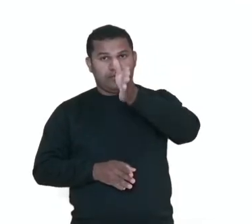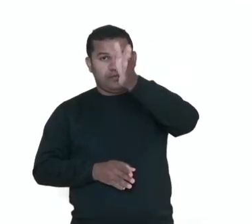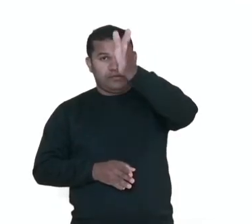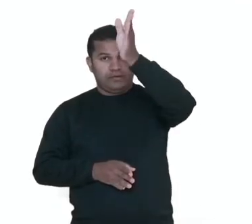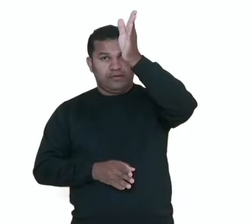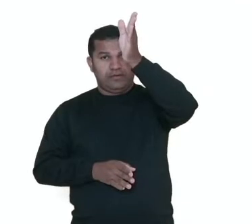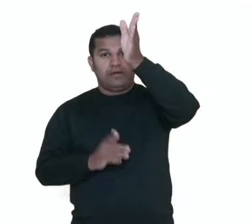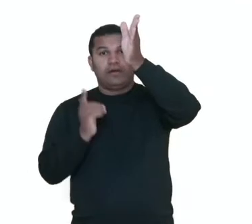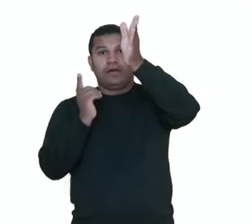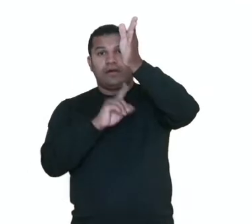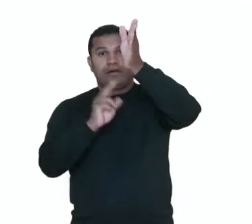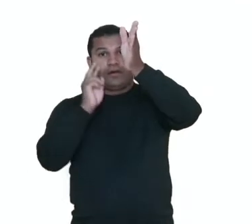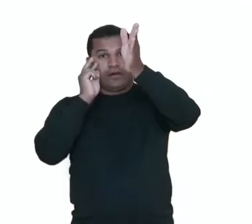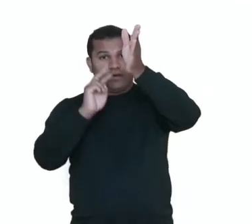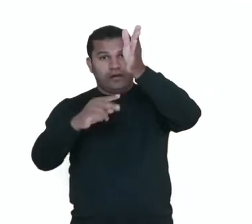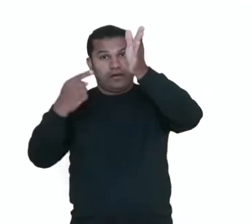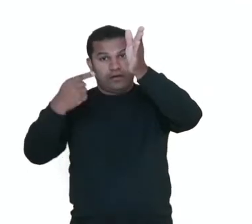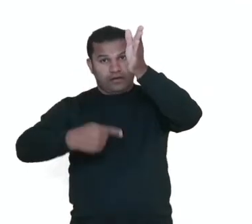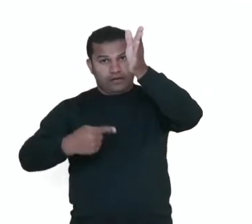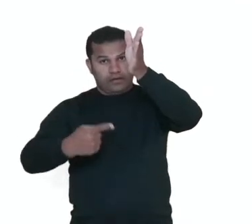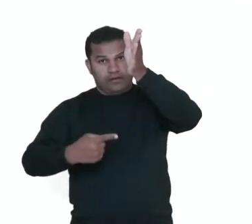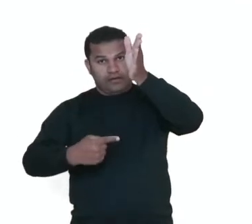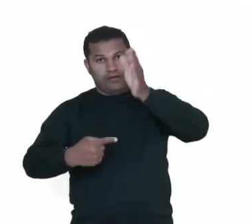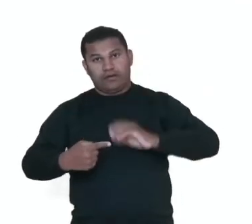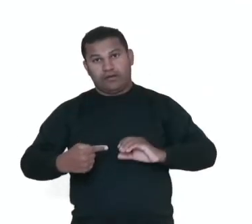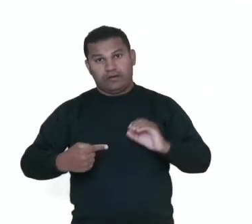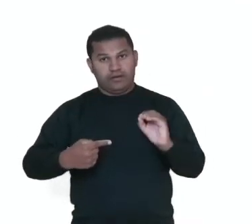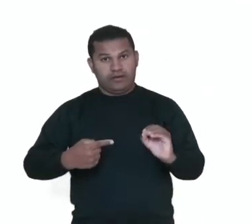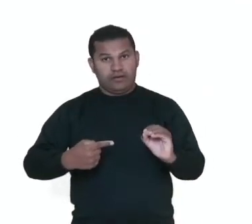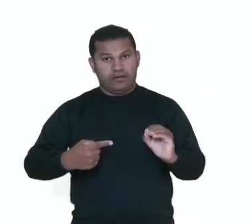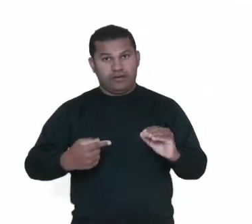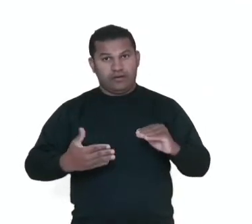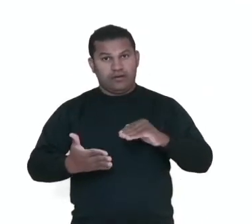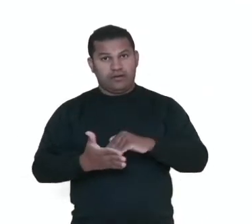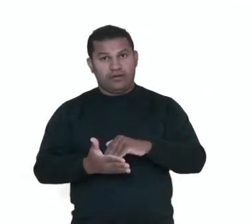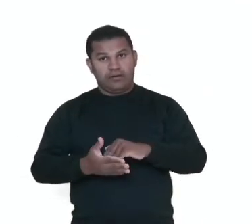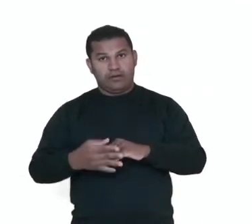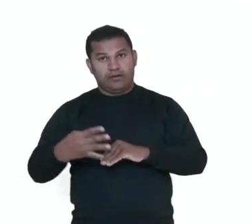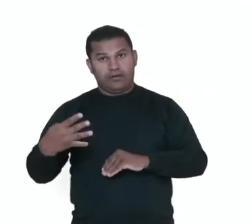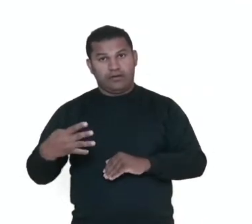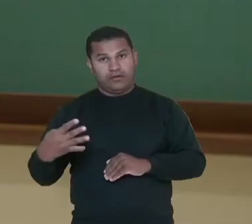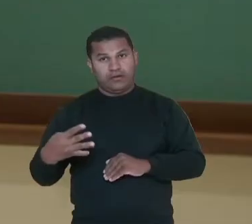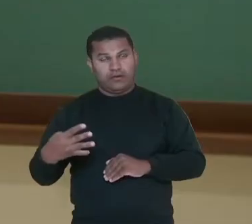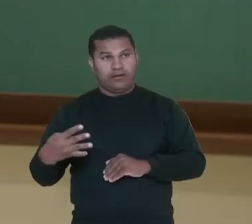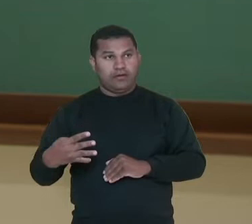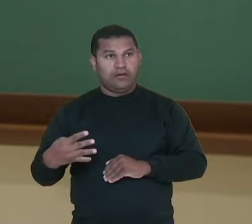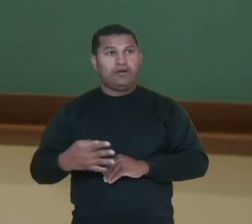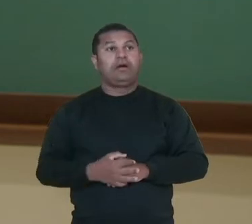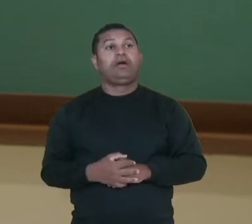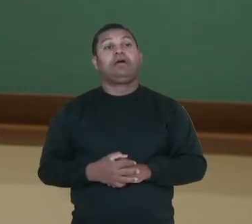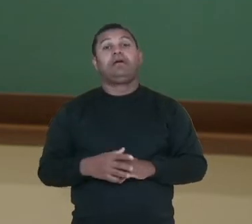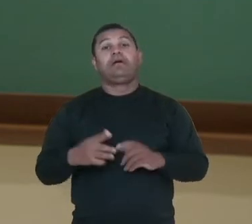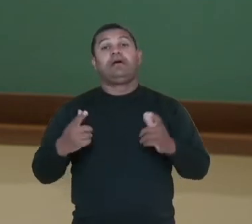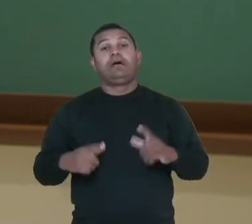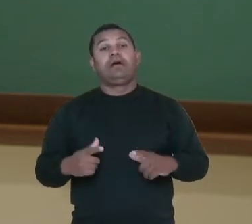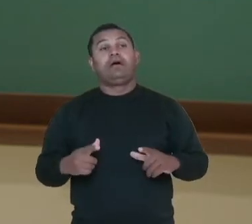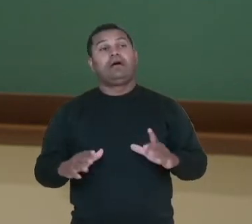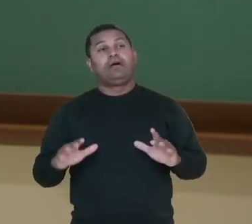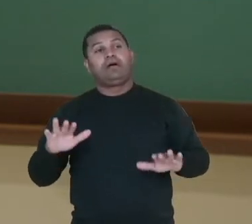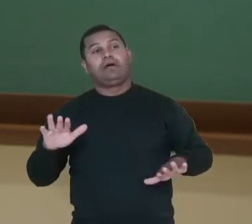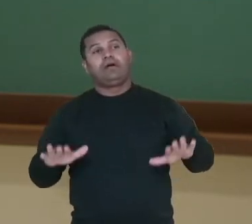você repara aí, ela vai de 0 a 4 anos de idade, repare. Então, ela mostra que tem cerca aí